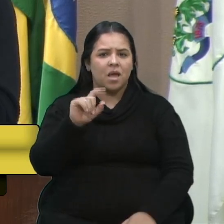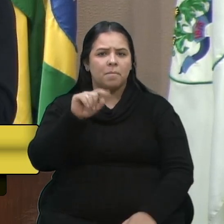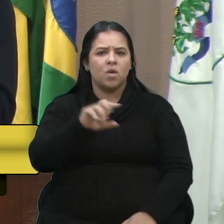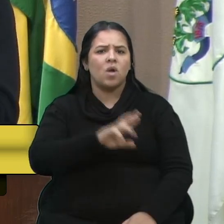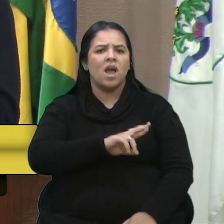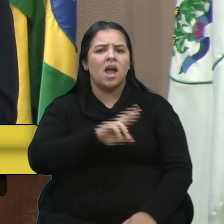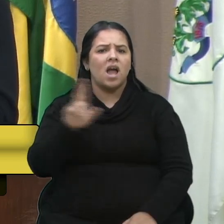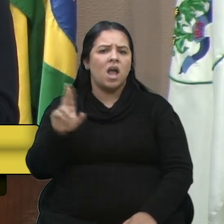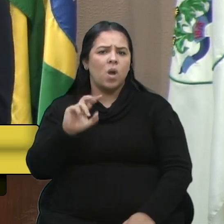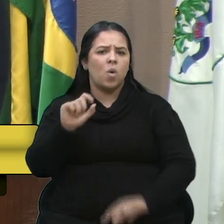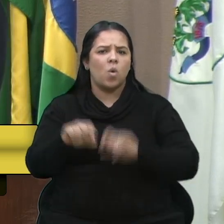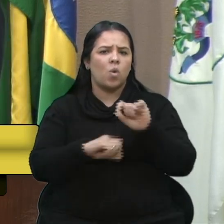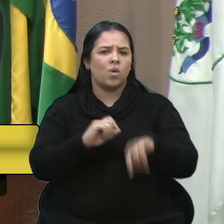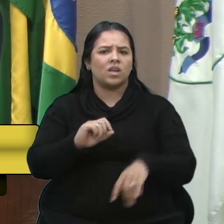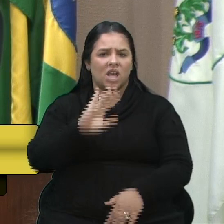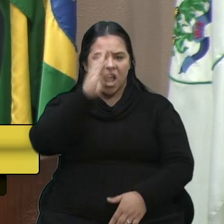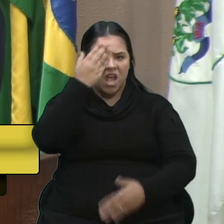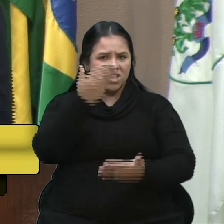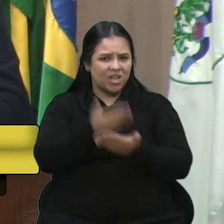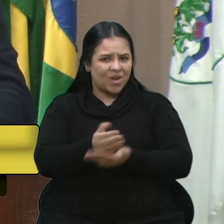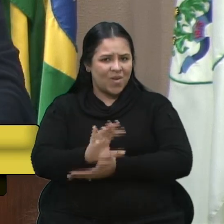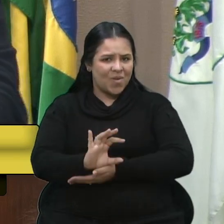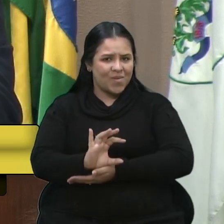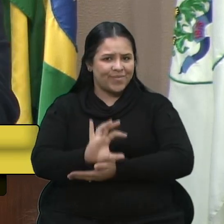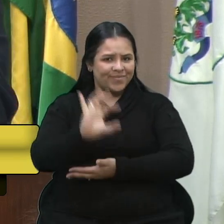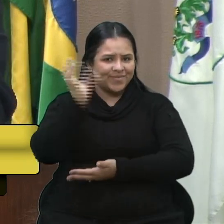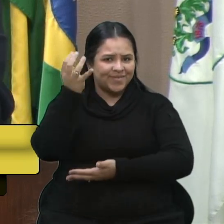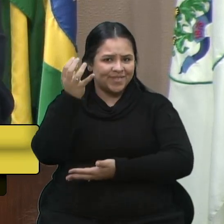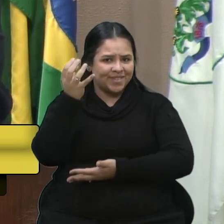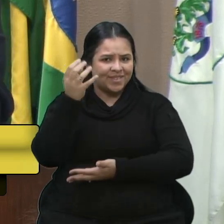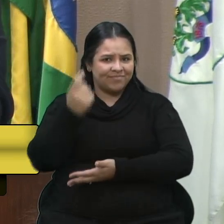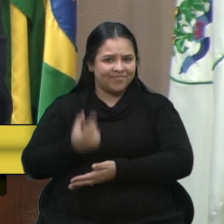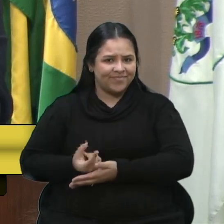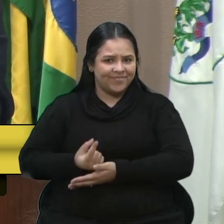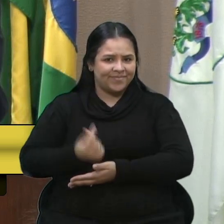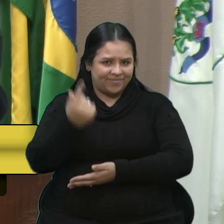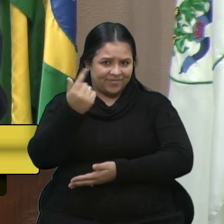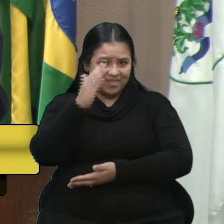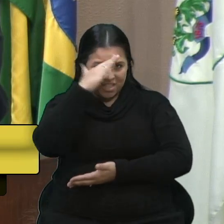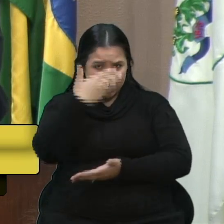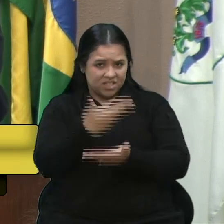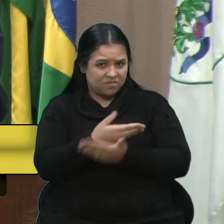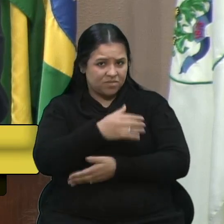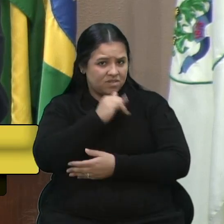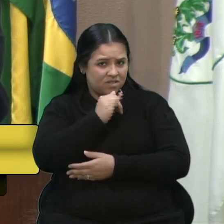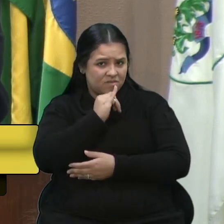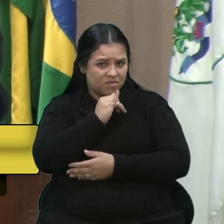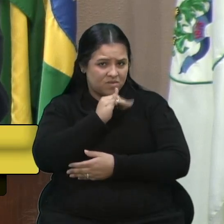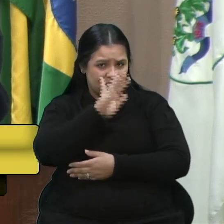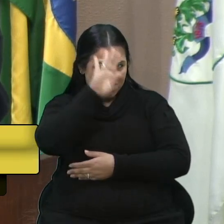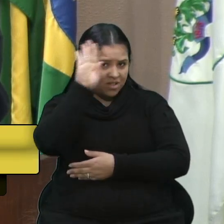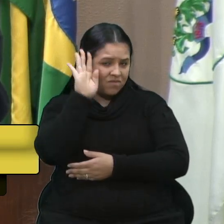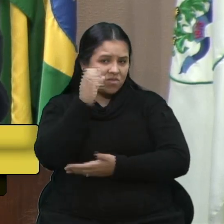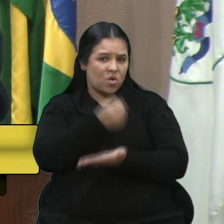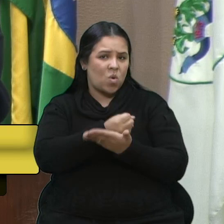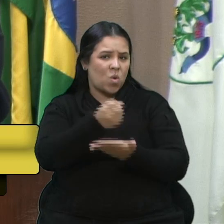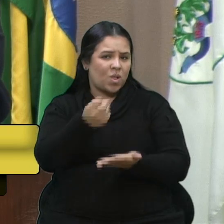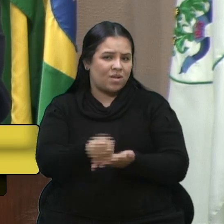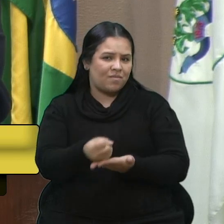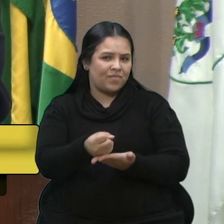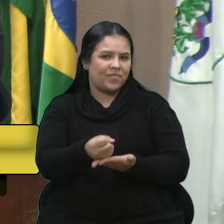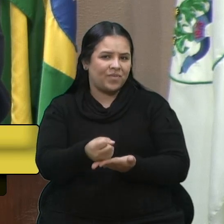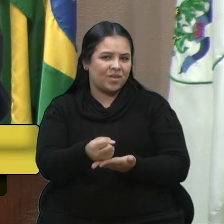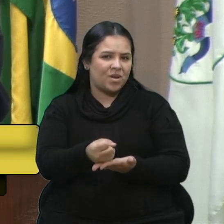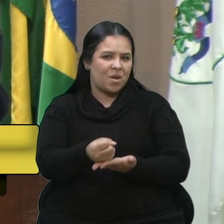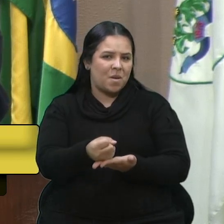que é o efeito que vocês acham que ia acontecer na economia? Vocês acham, por exemplo, que o vereador Bressan ia contratar um motorista de van por 10